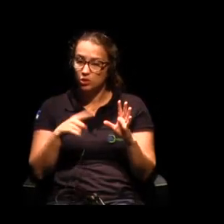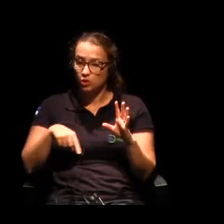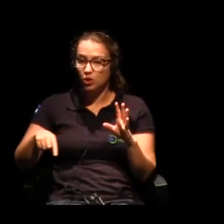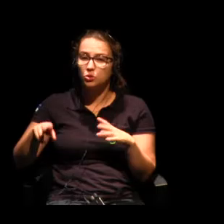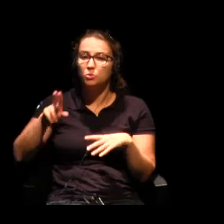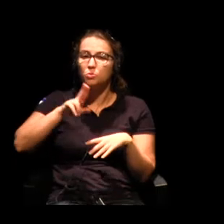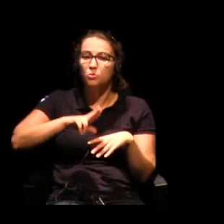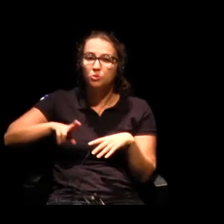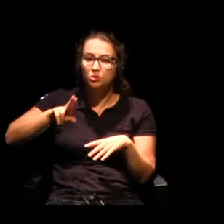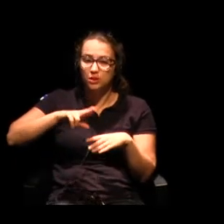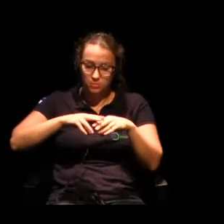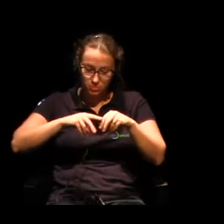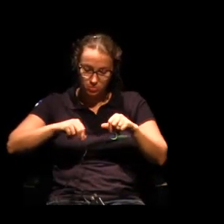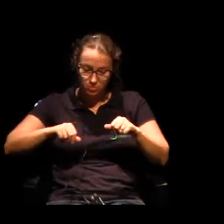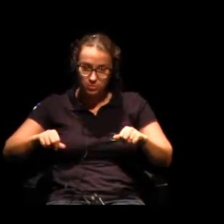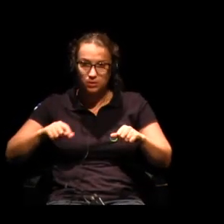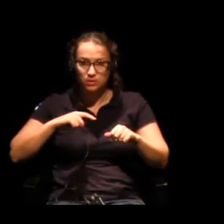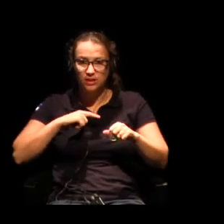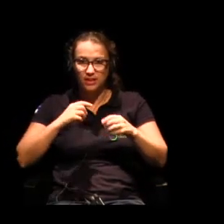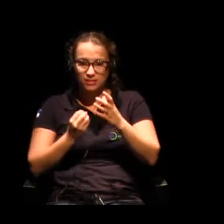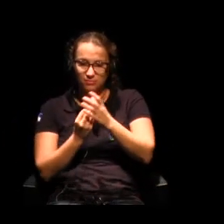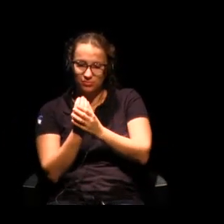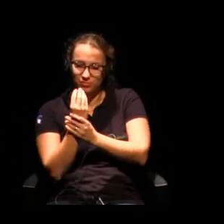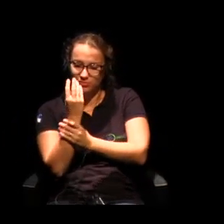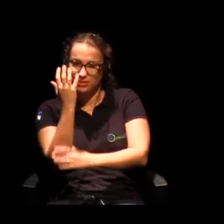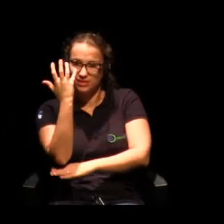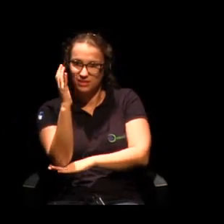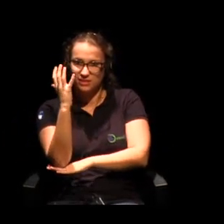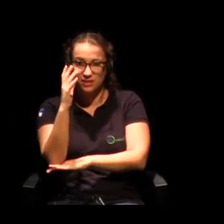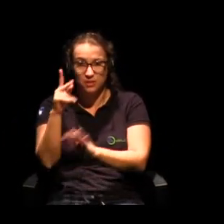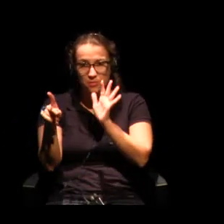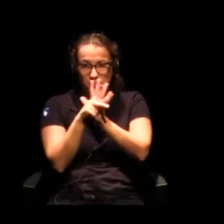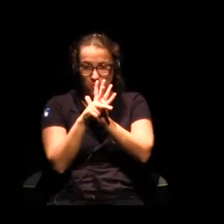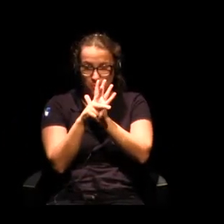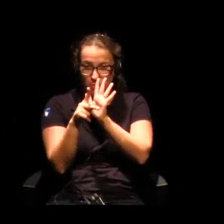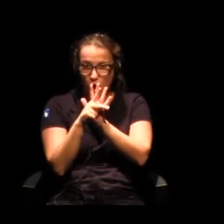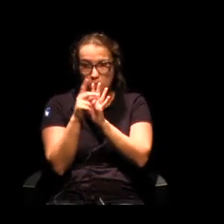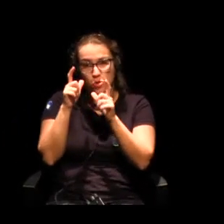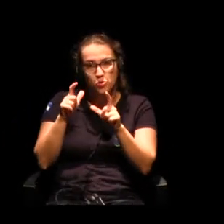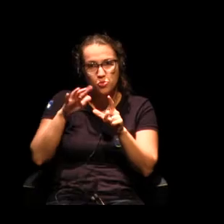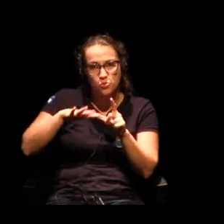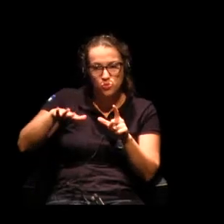ou diferentes níveis. Nós usamos espécies nativas